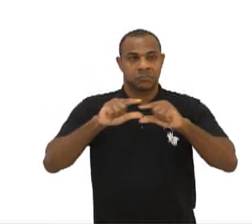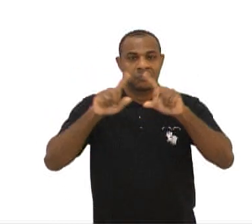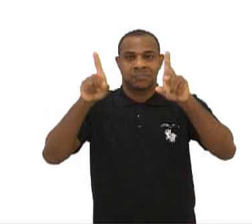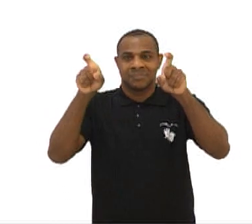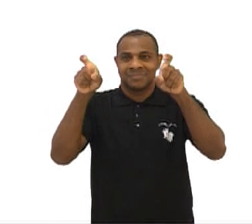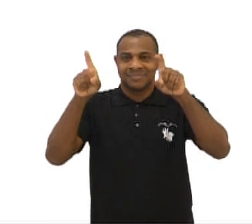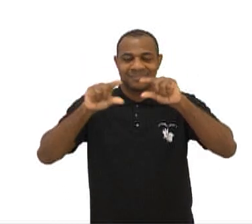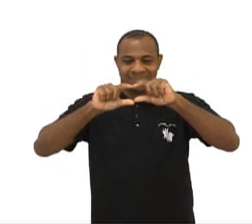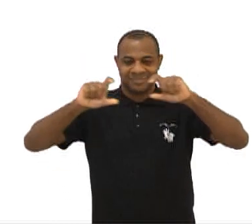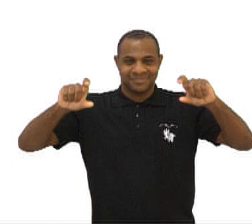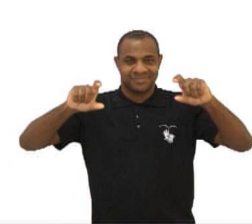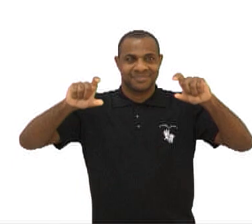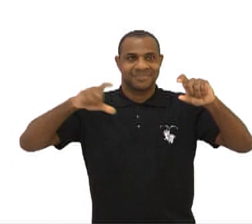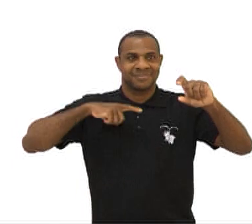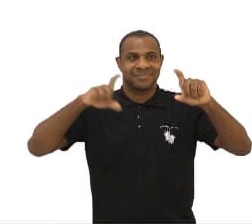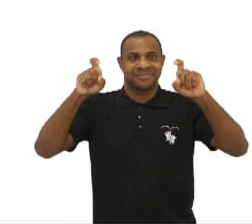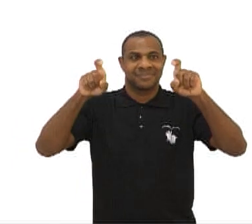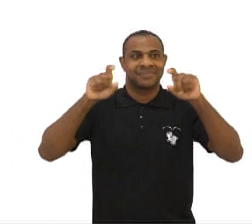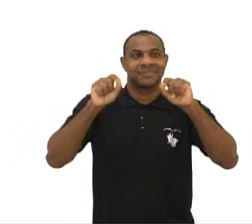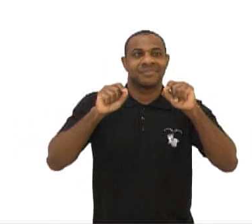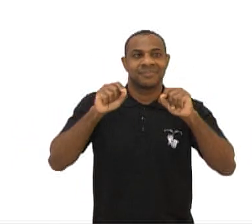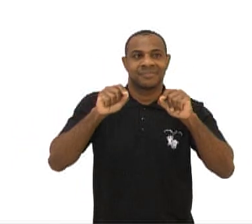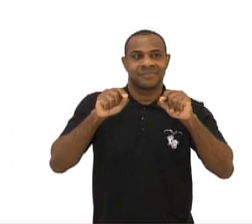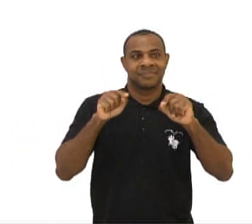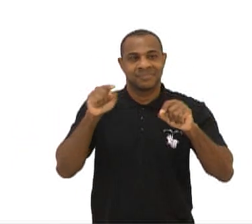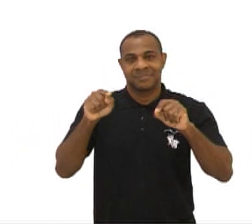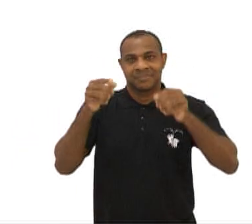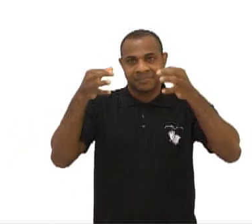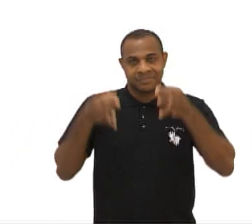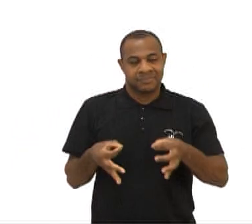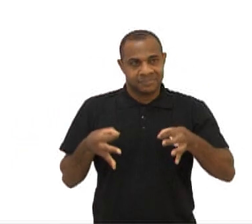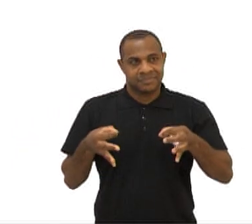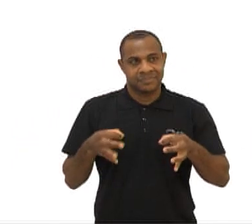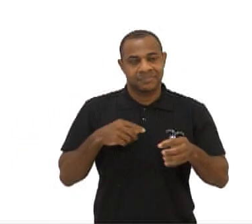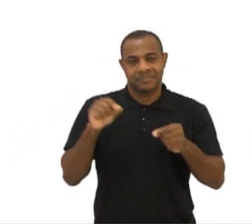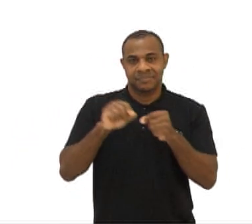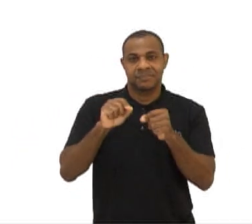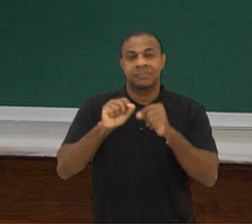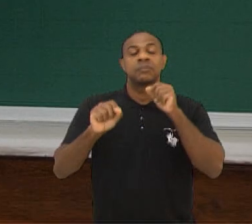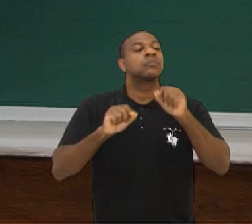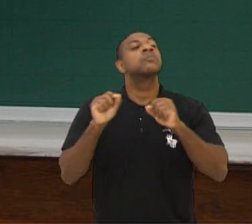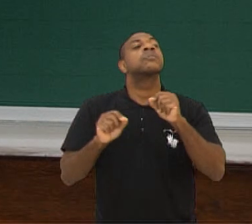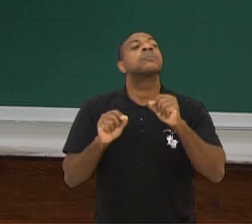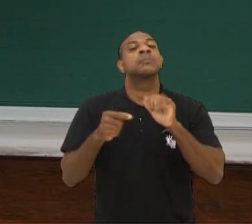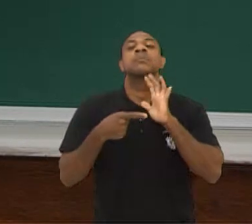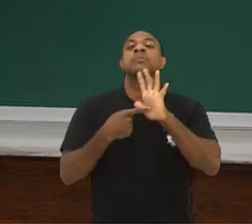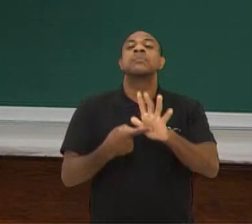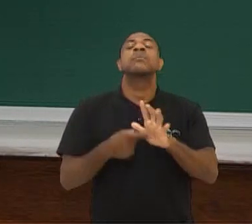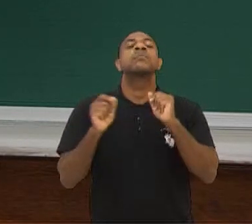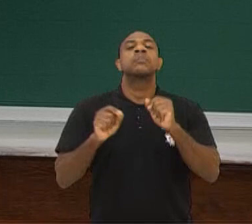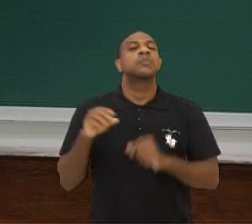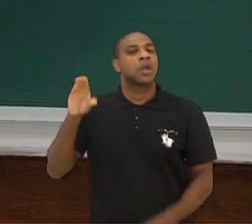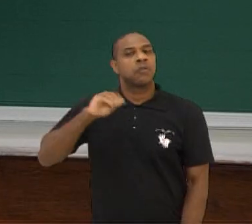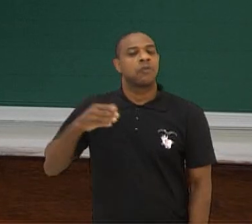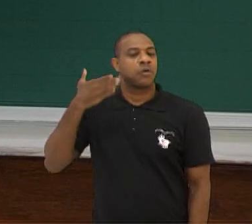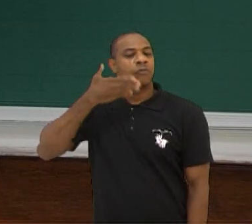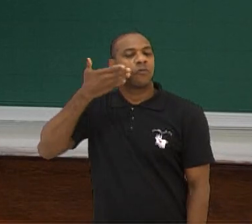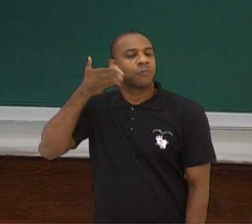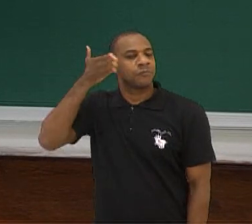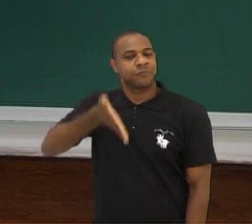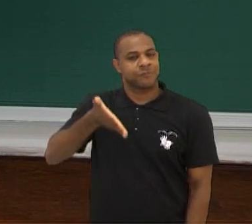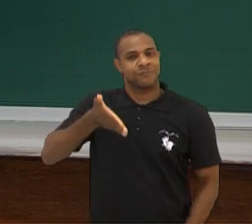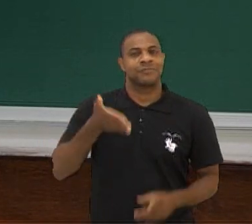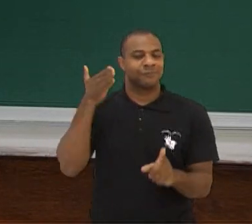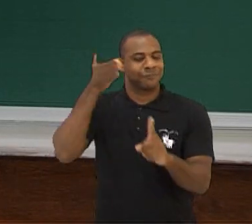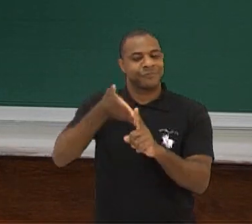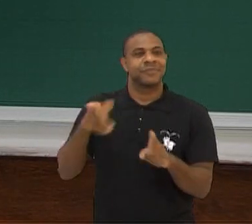aspas, né? Então, as aspas é a pontuação adequada para a gente poder fazer, ilustrar, né, a fala direta de alguém, um discurso